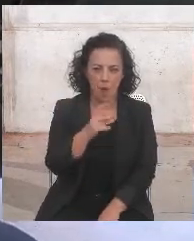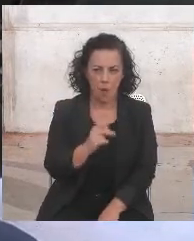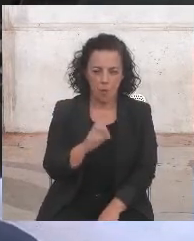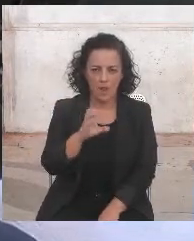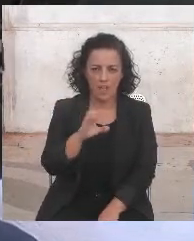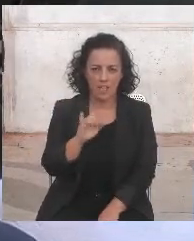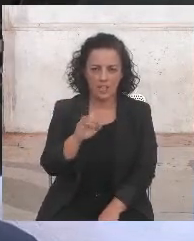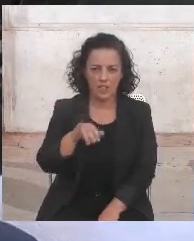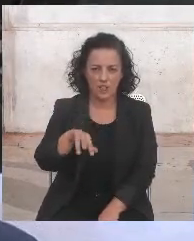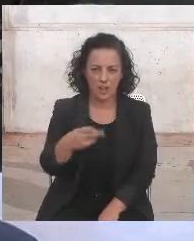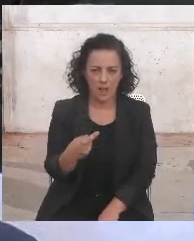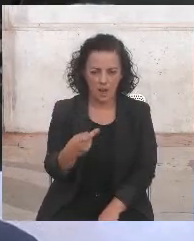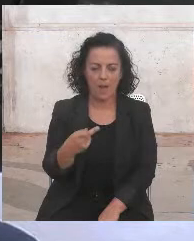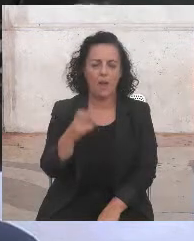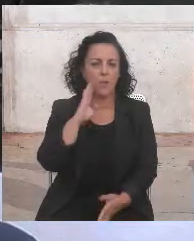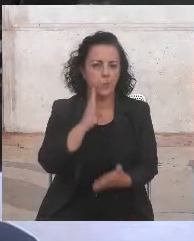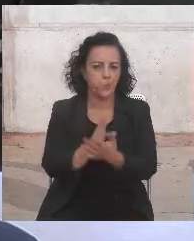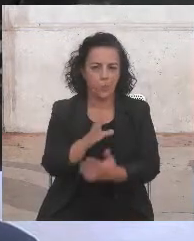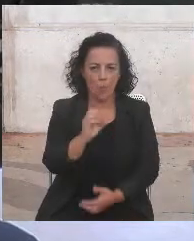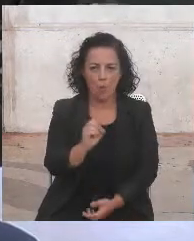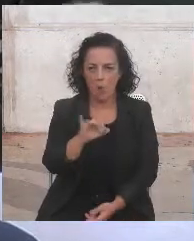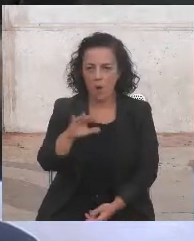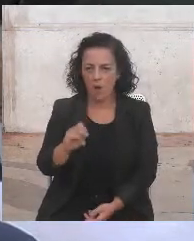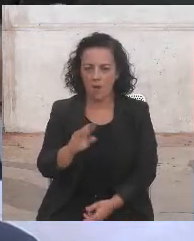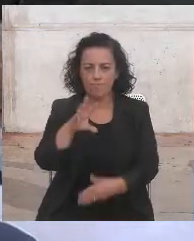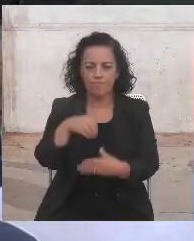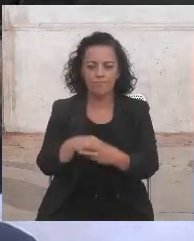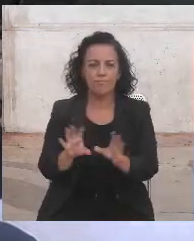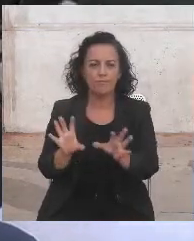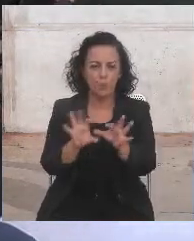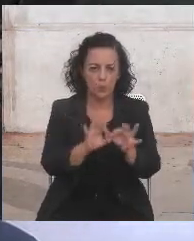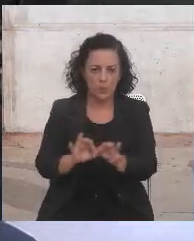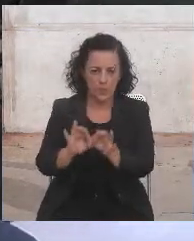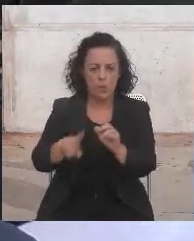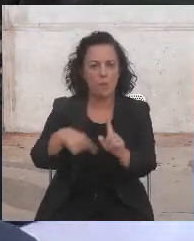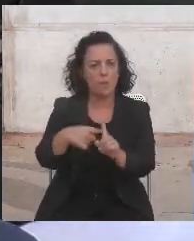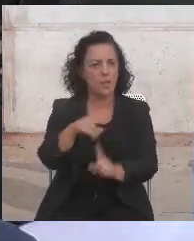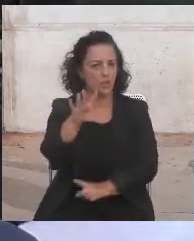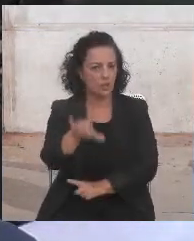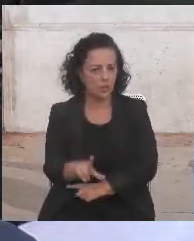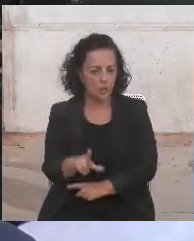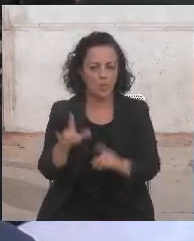Paula Cristina Coelho Marques Barbosa Correia, Coligação Mais Lisboa.